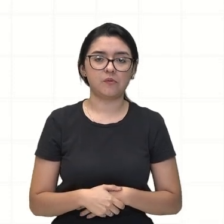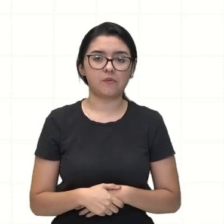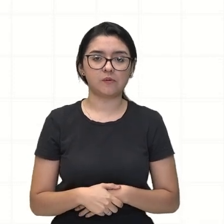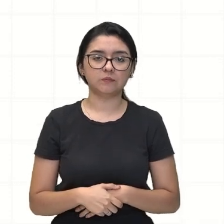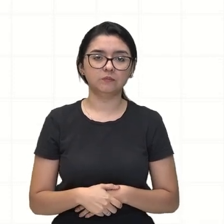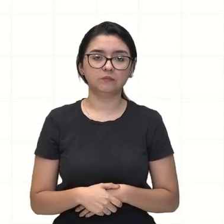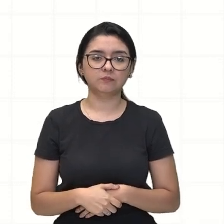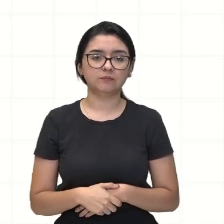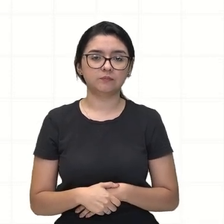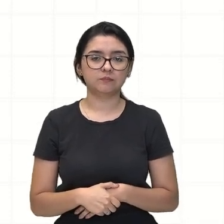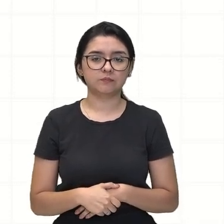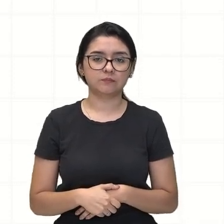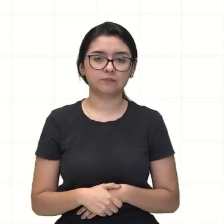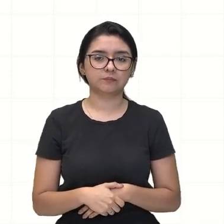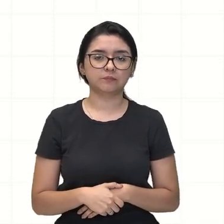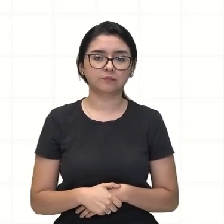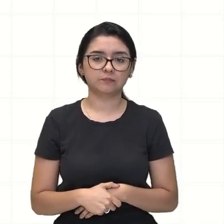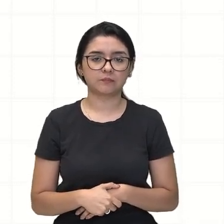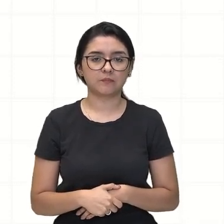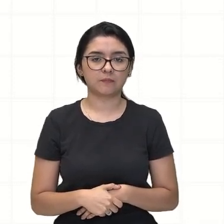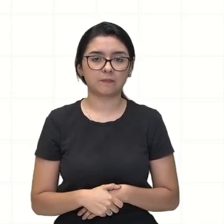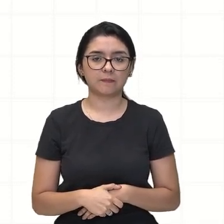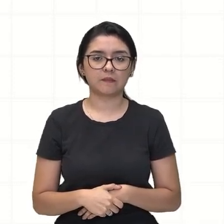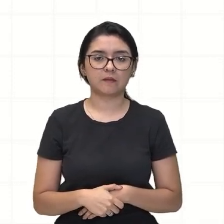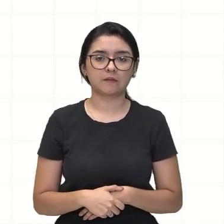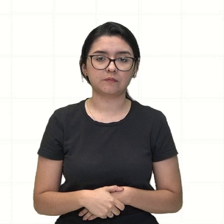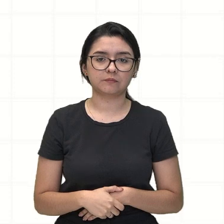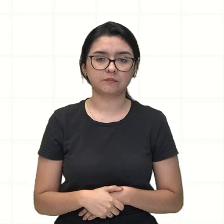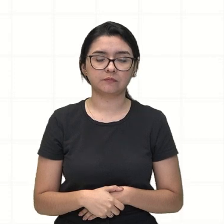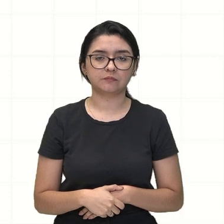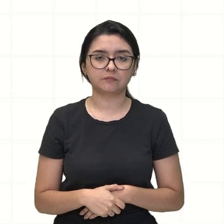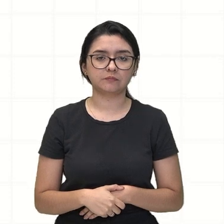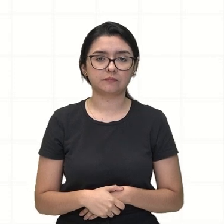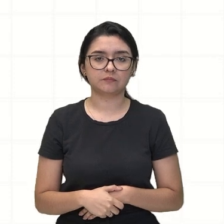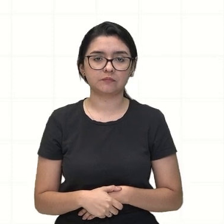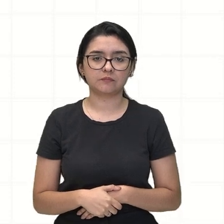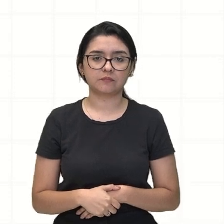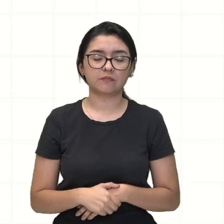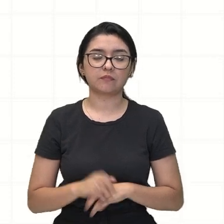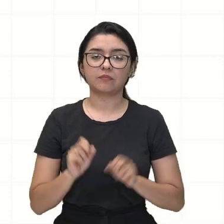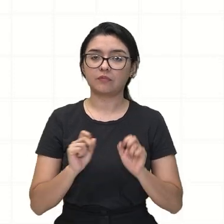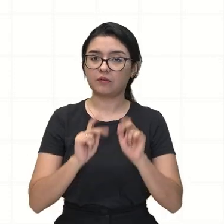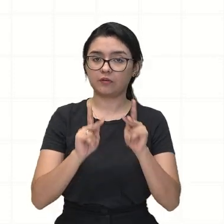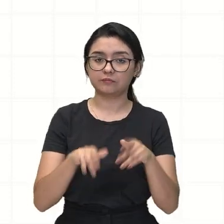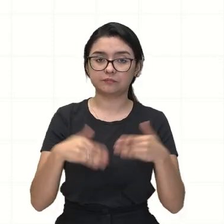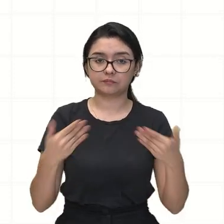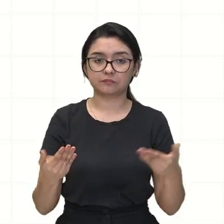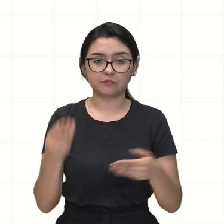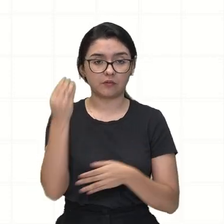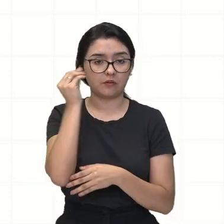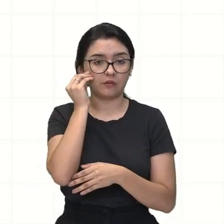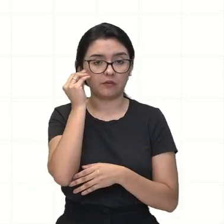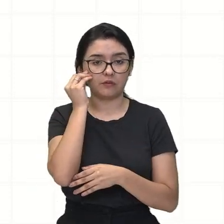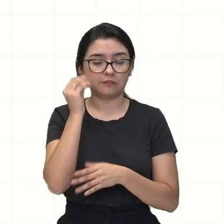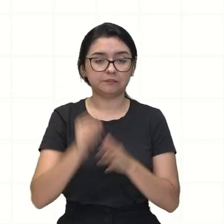denominador. Aos valores do numerador e aos valores do denominador. Tudo bem? Então vamos aqui